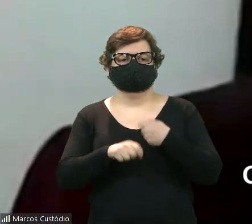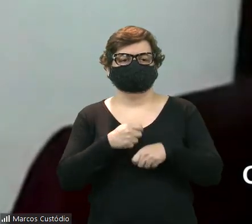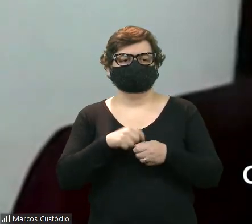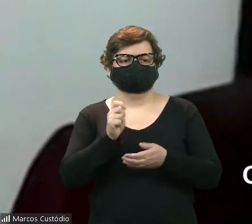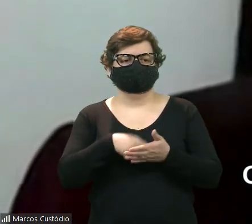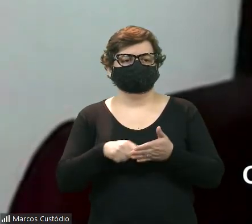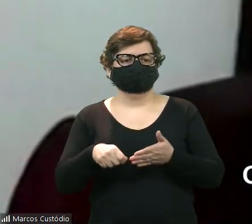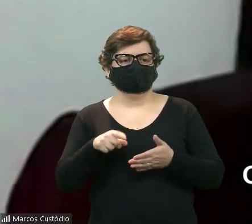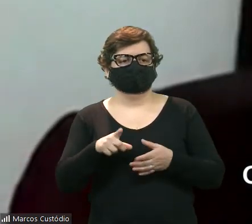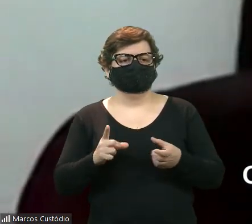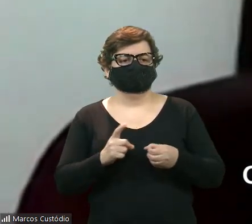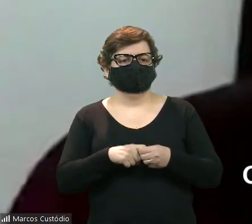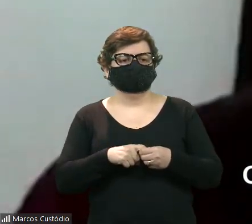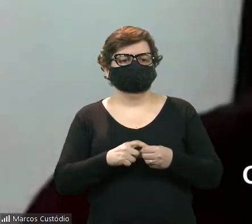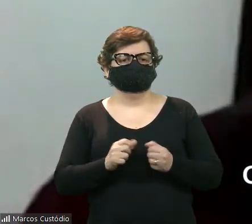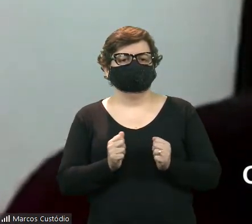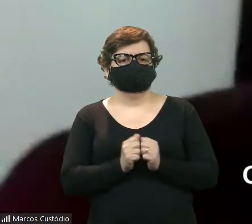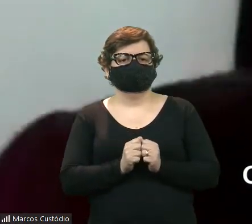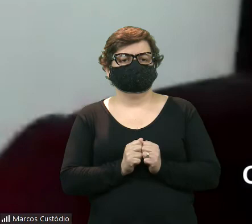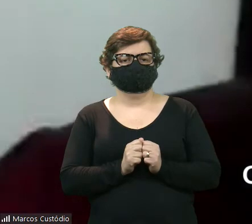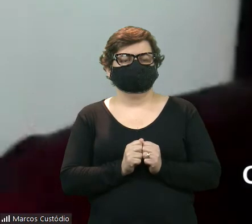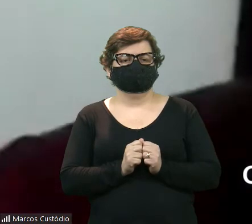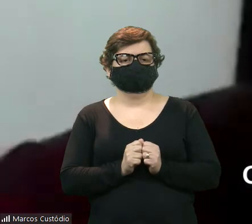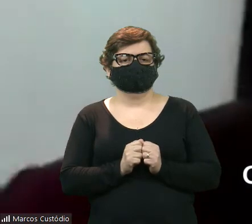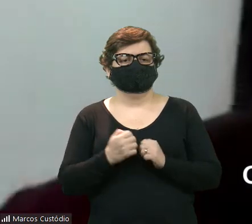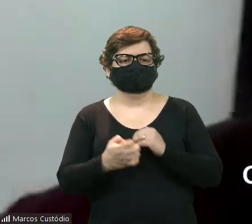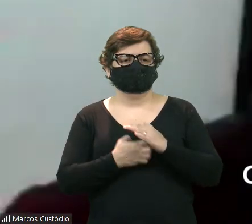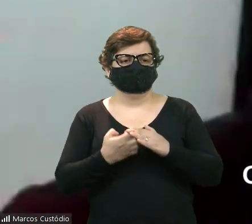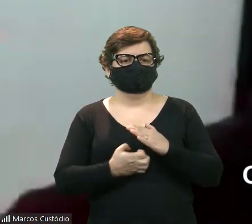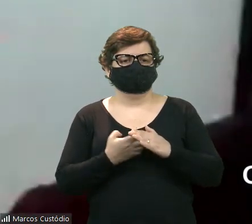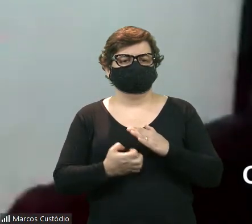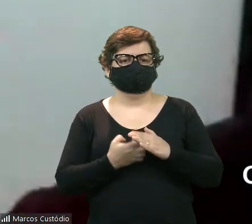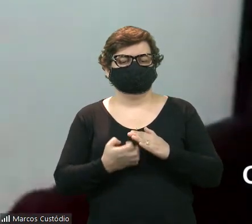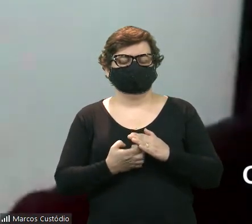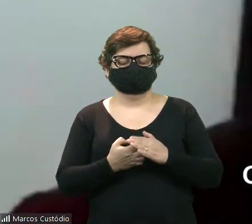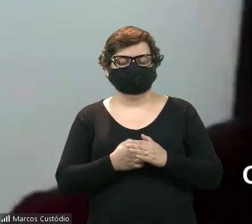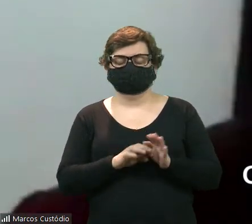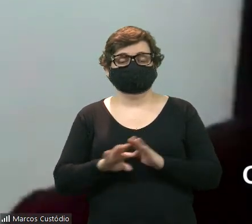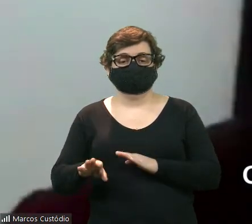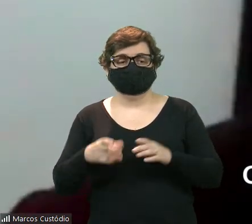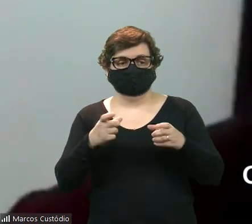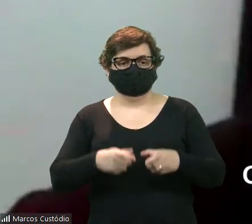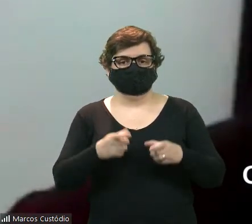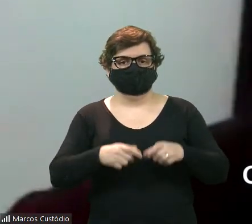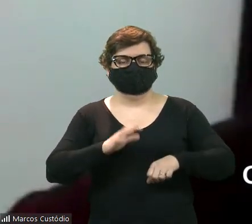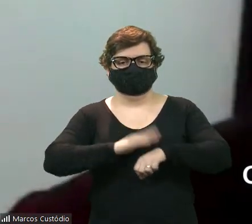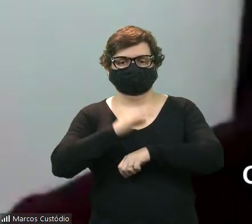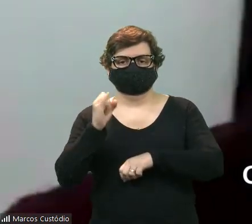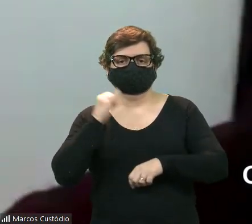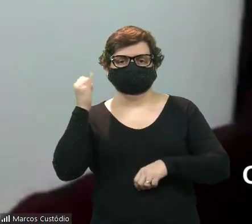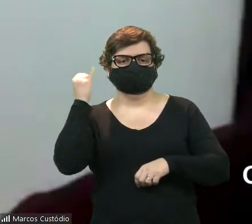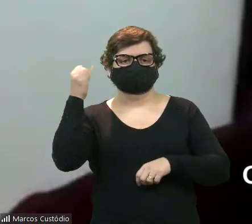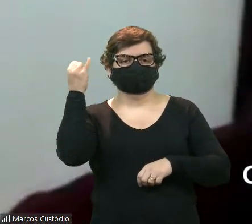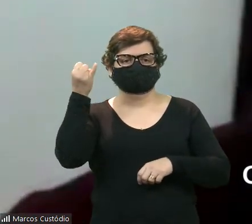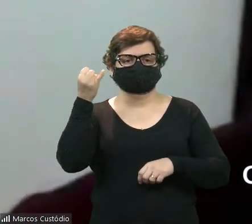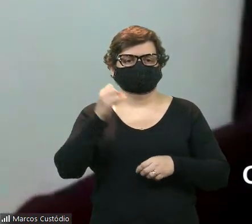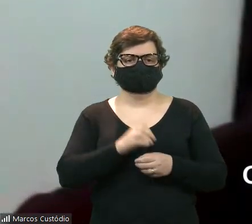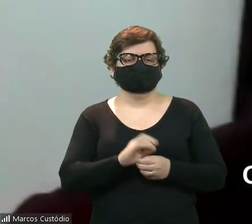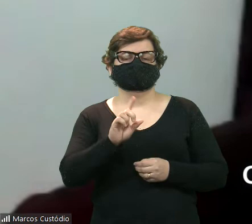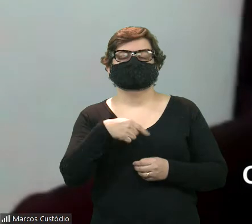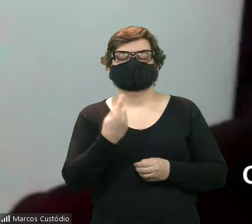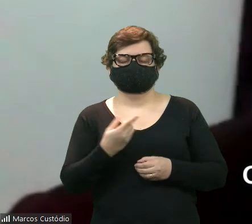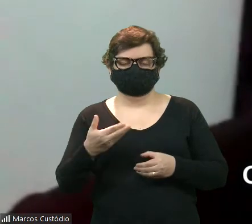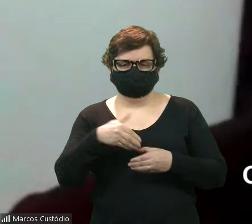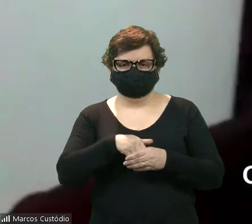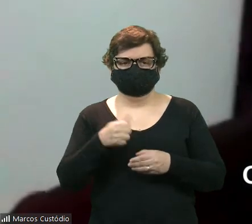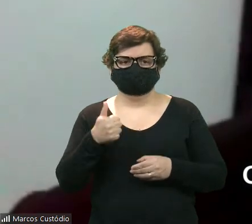convênio com a detentora da área tão cobiçada e tão estratégica da cidade de Marília. Obviamente que encaminhamos